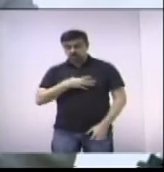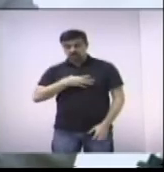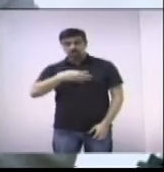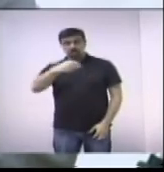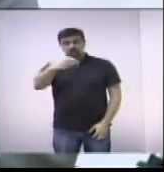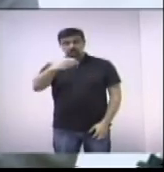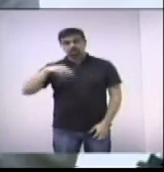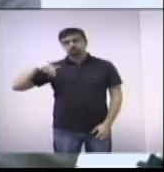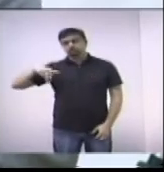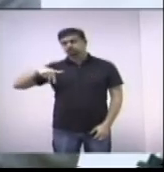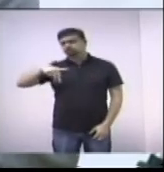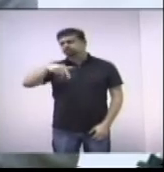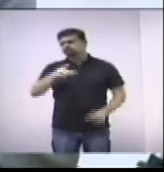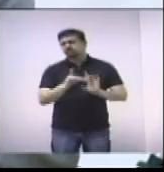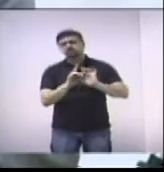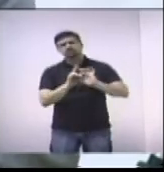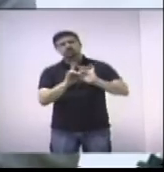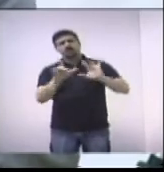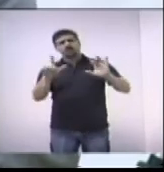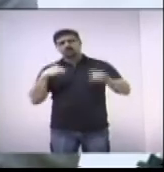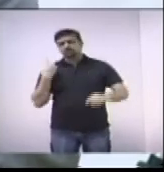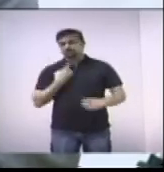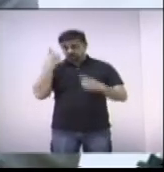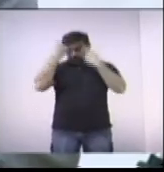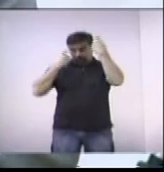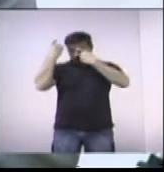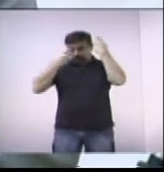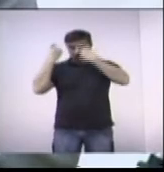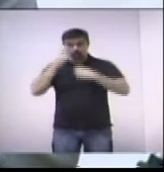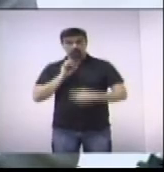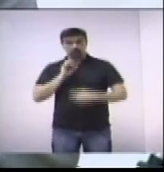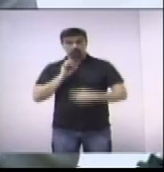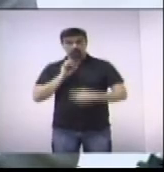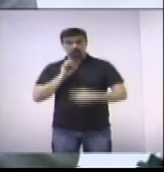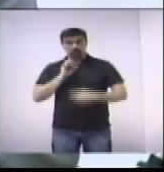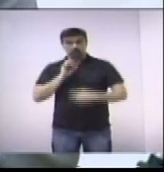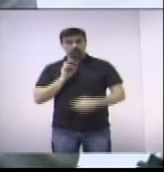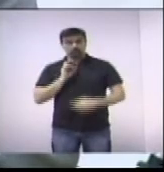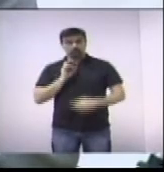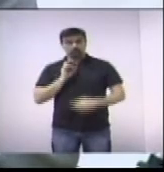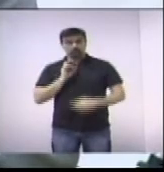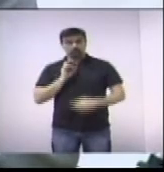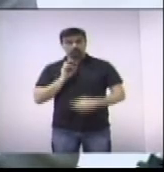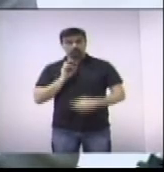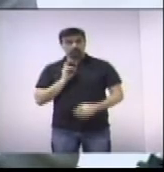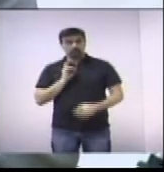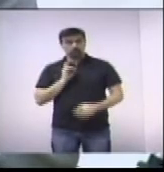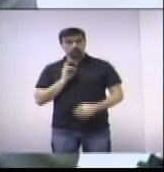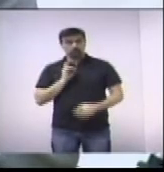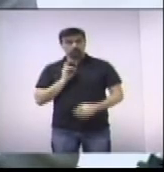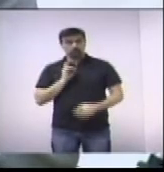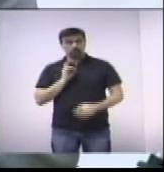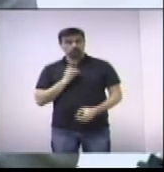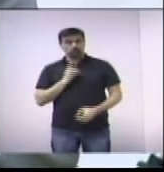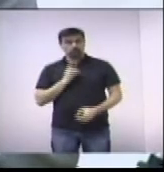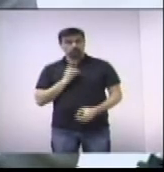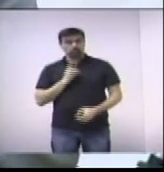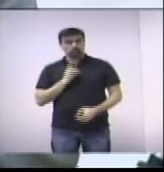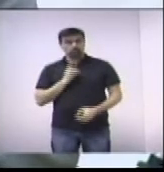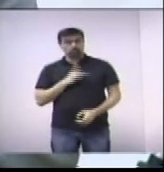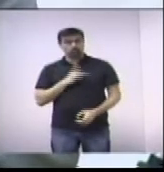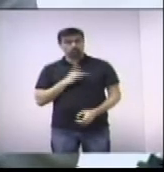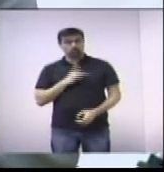filhos, mais justas, onde as pessoas iniciam criar o hábito